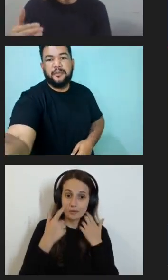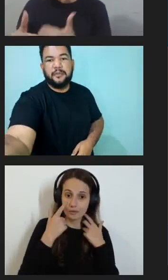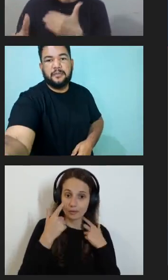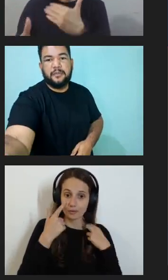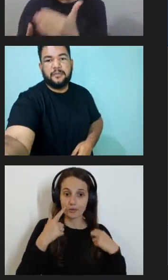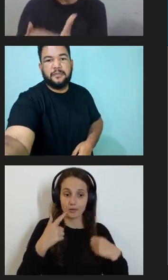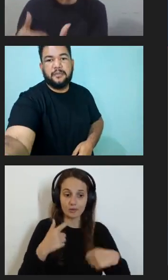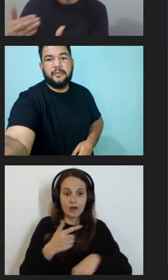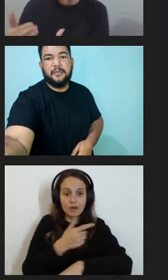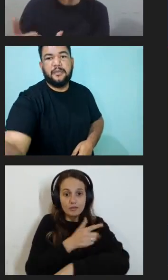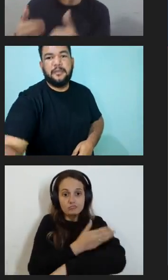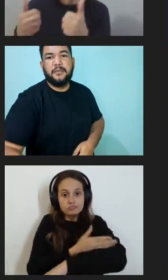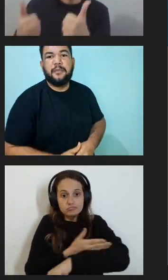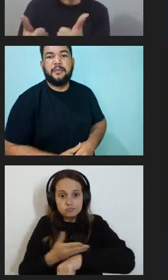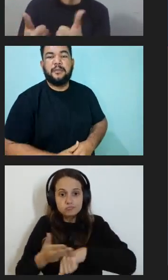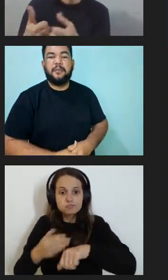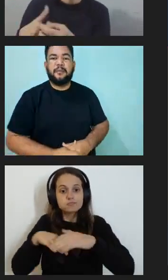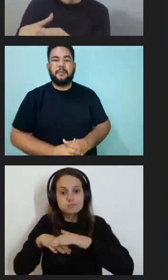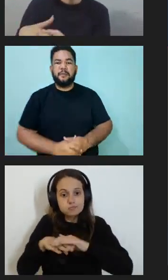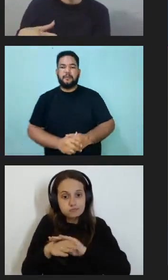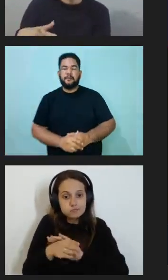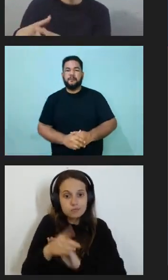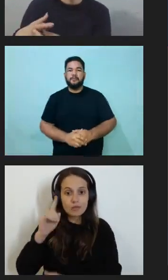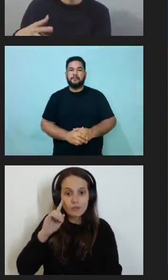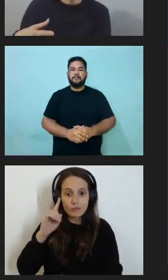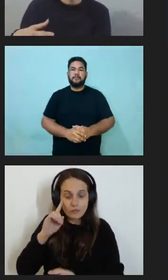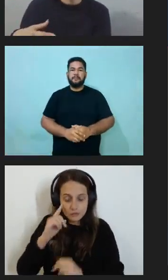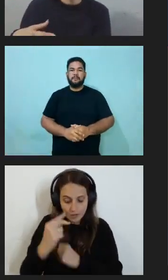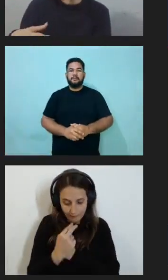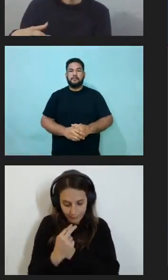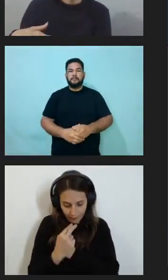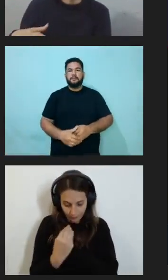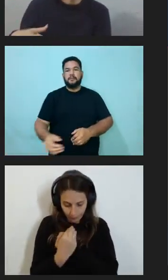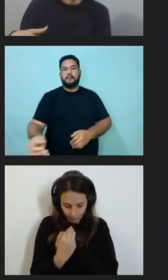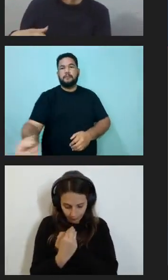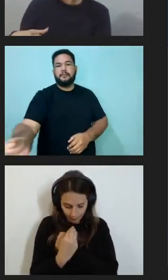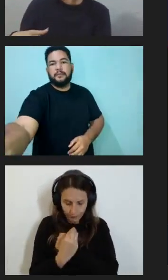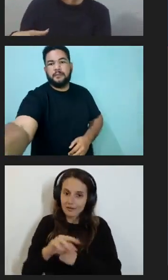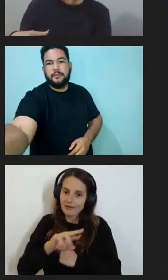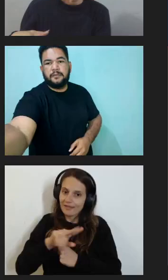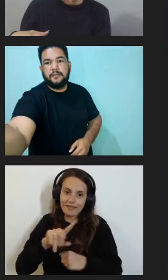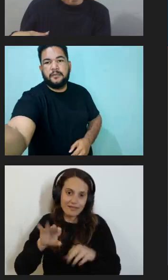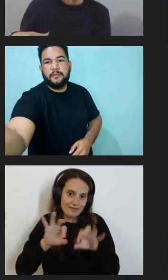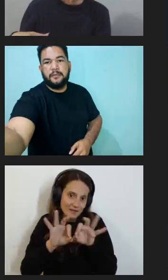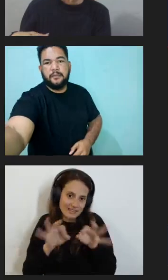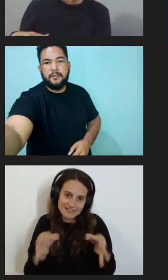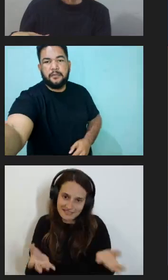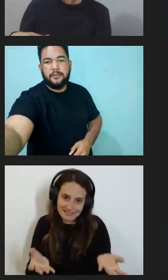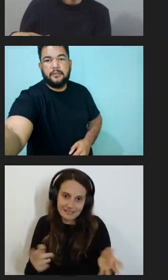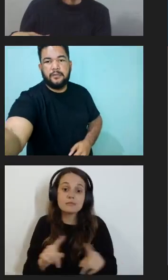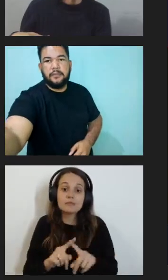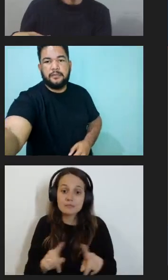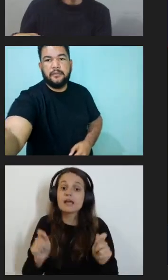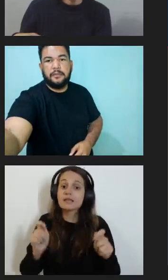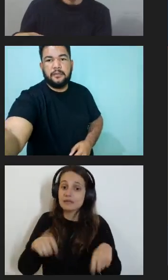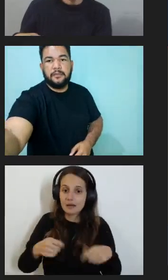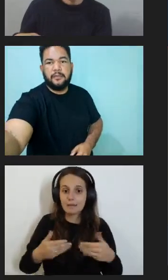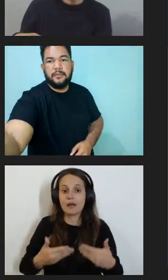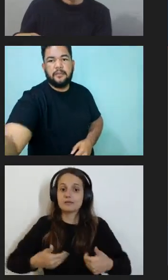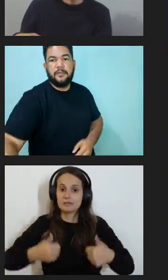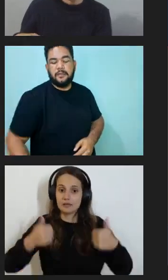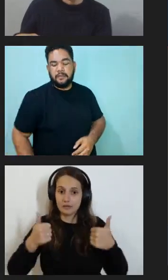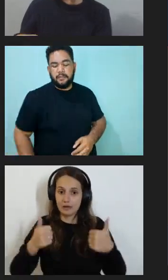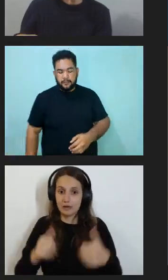de tentar se cuidar, a gente melhora, tá? E eu falo isso porque eu já atendi